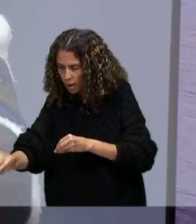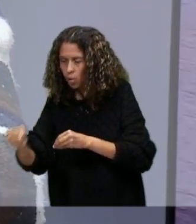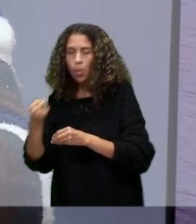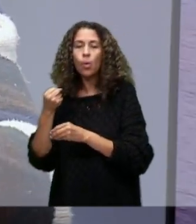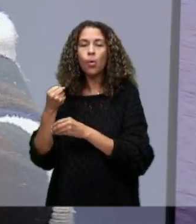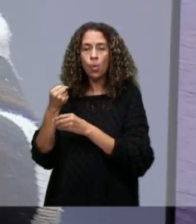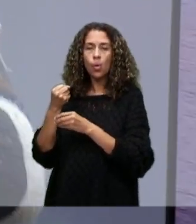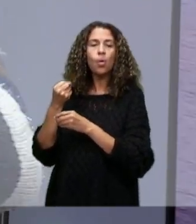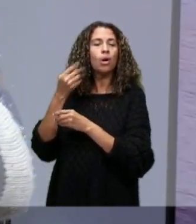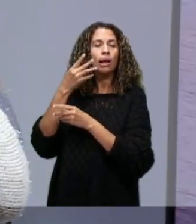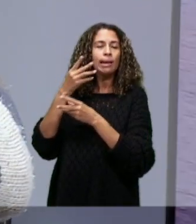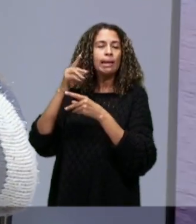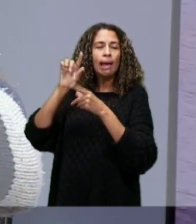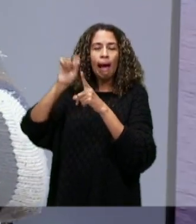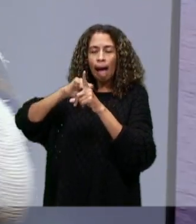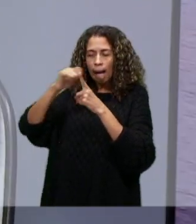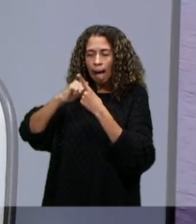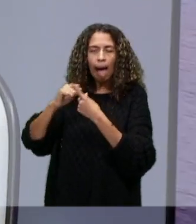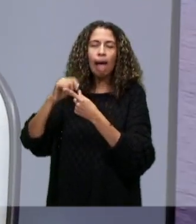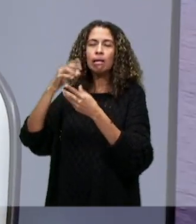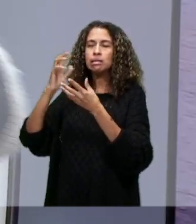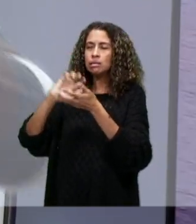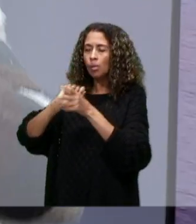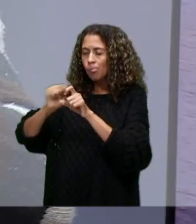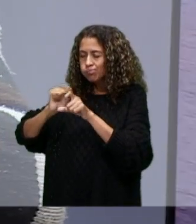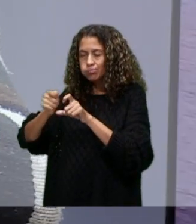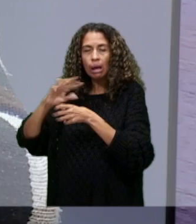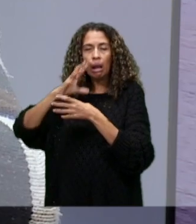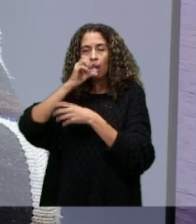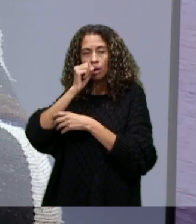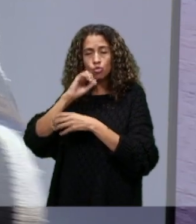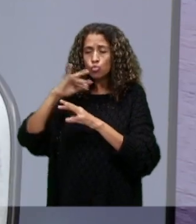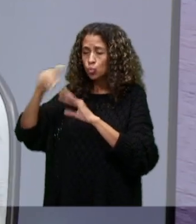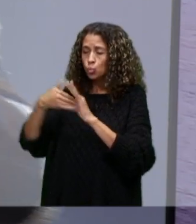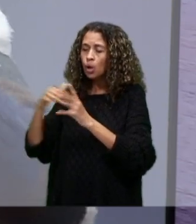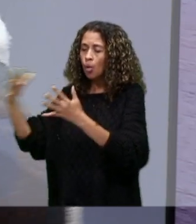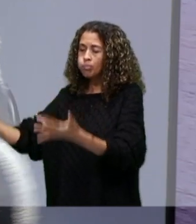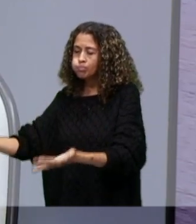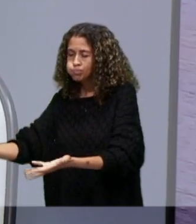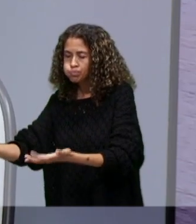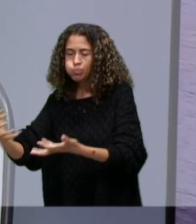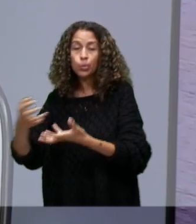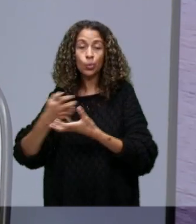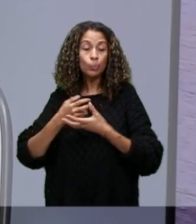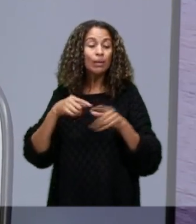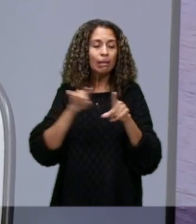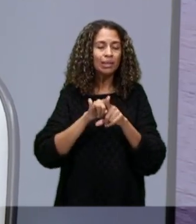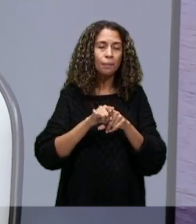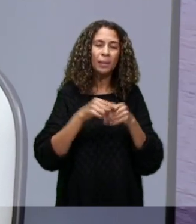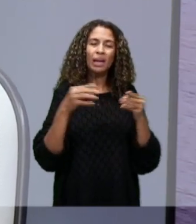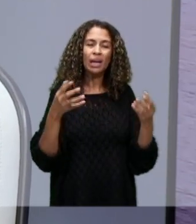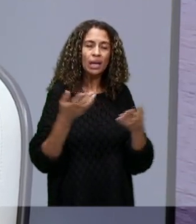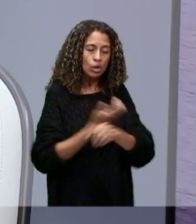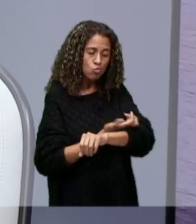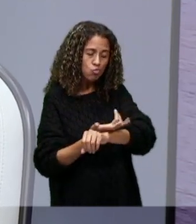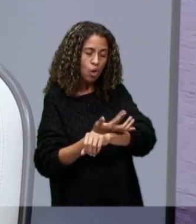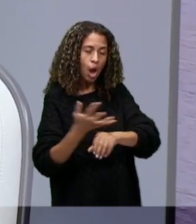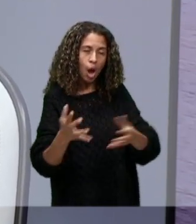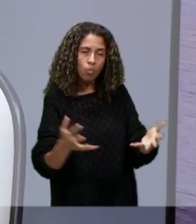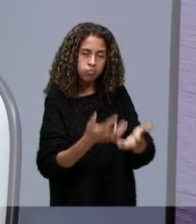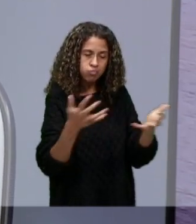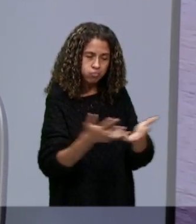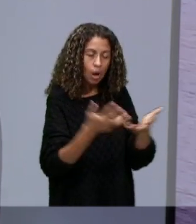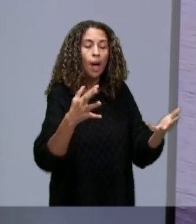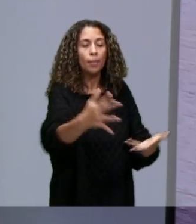cantina, colocou a palha que a gente recupera por conta da roçada do campus, então teve um momento